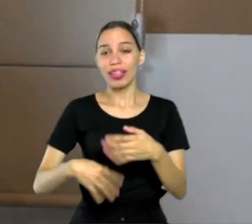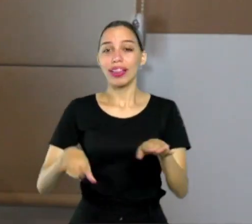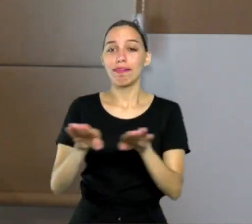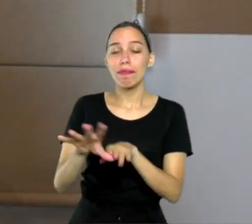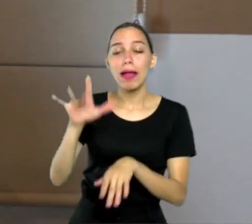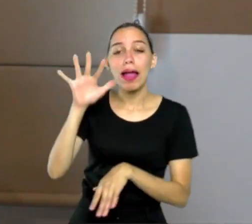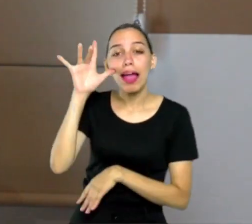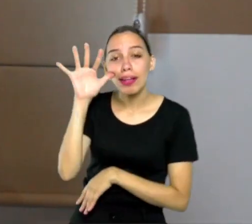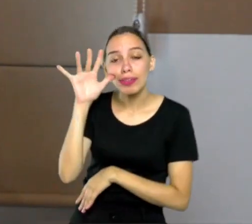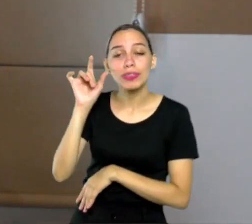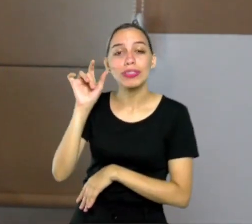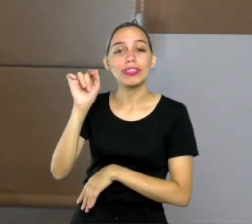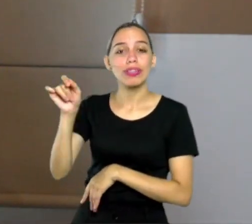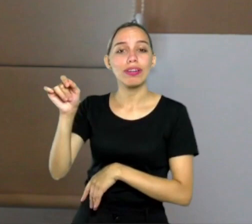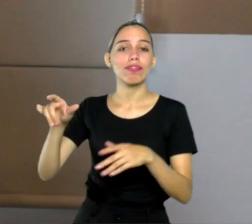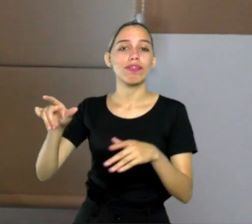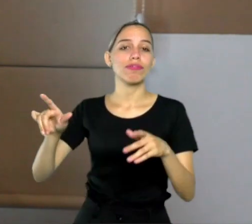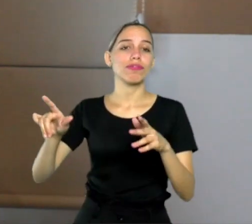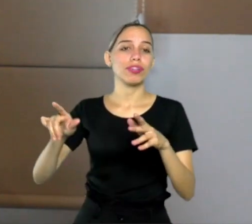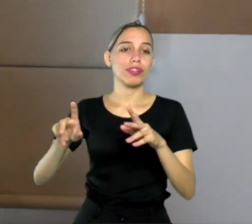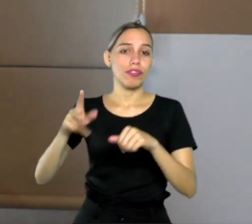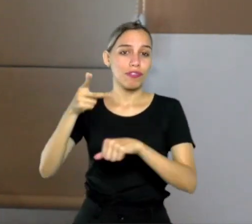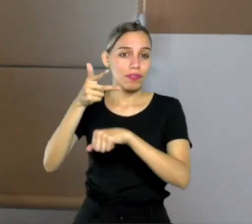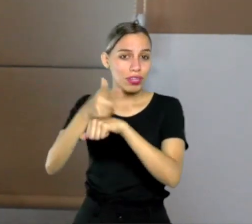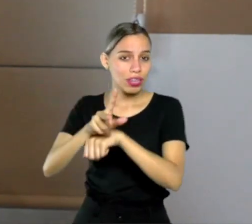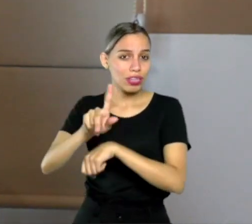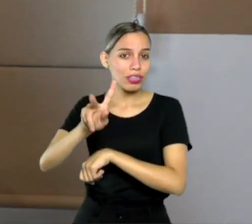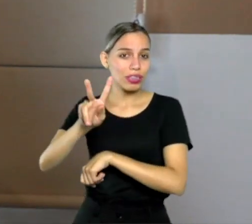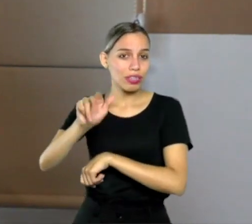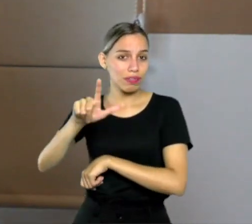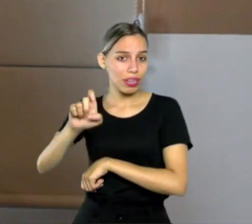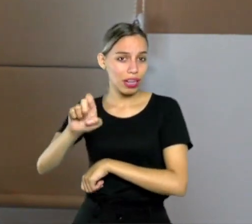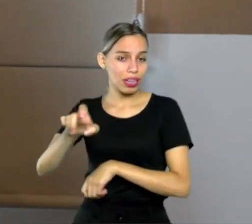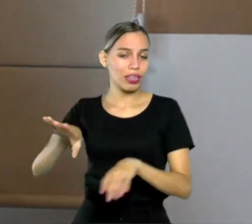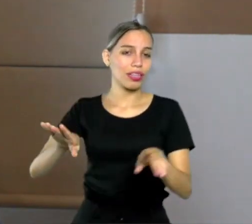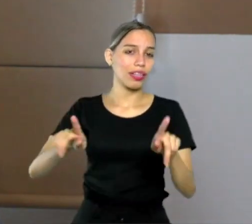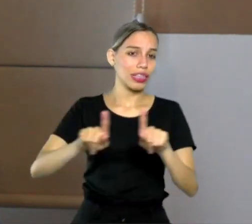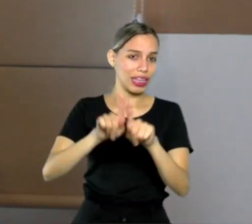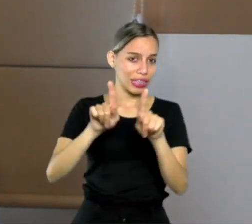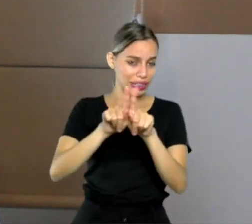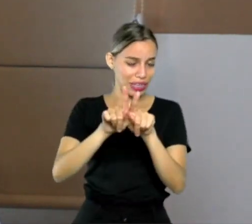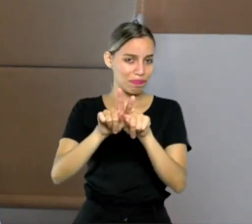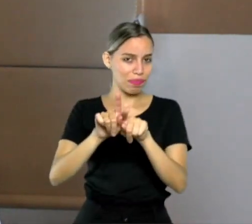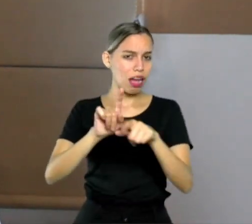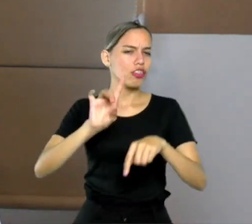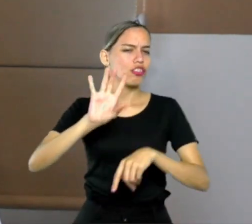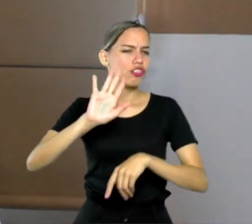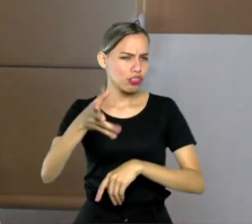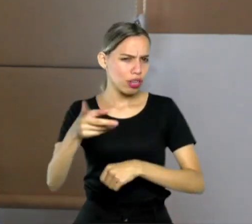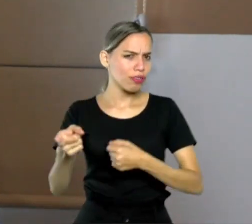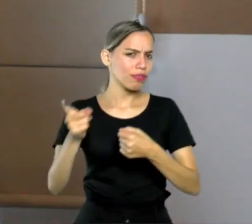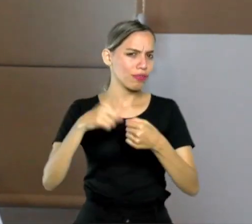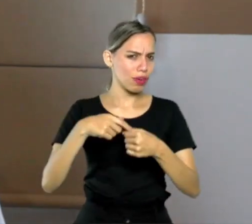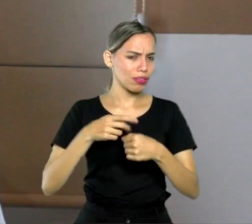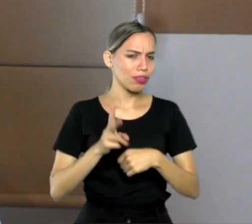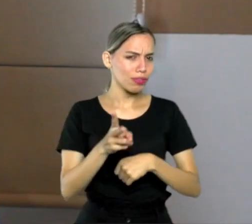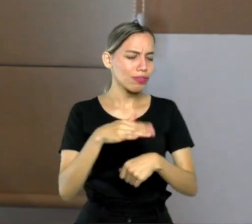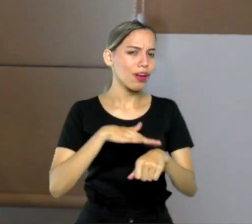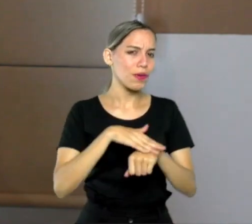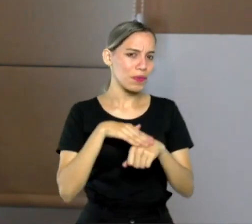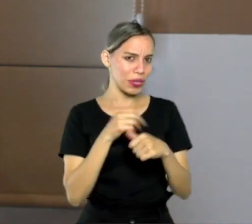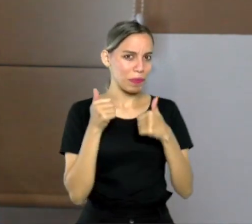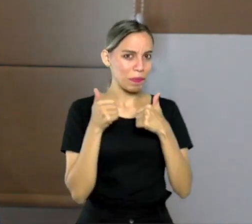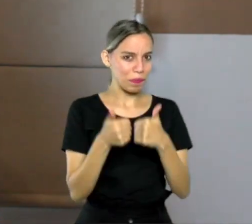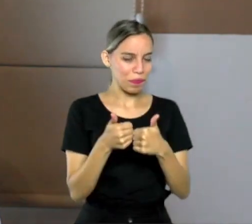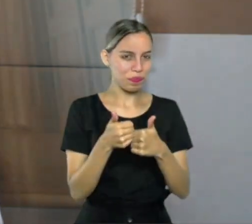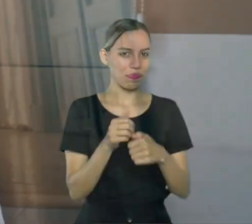Instituto Cultural Vale, que é um dos nossos patrocinadores dessa edição. A gente volta num minutinho e continua esse papo gostoso aqui com a